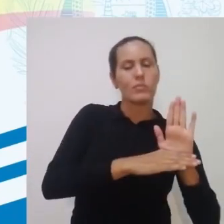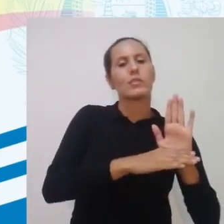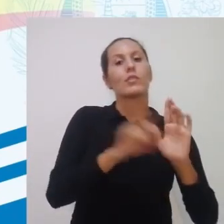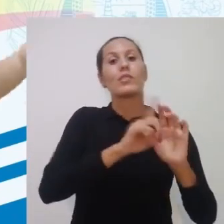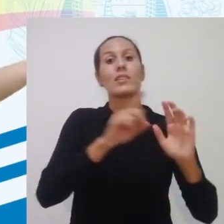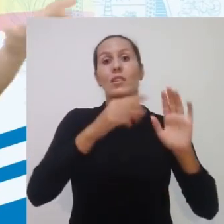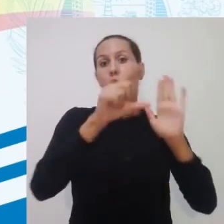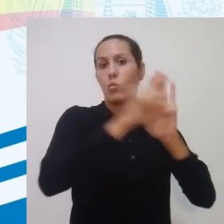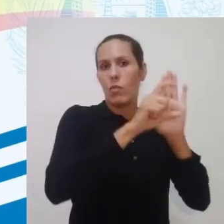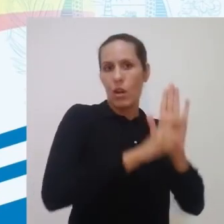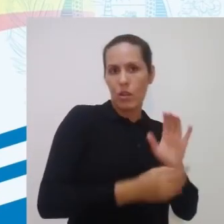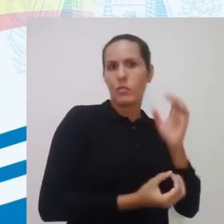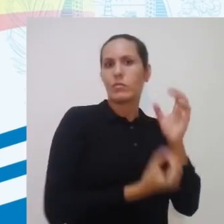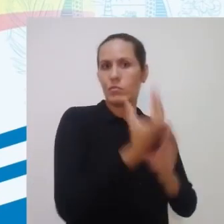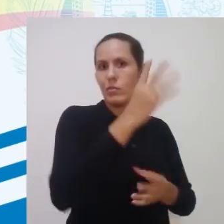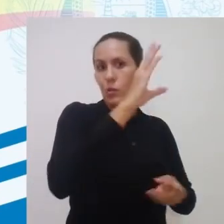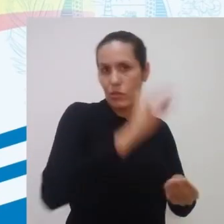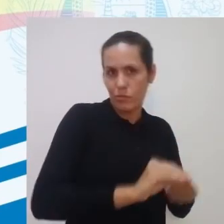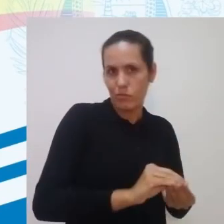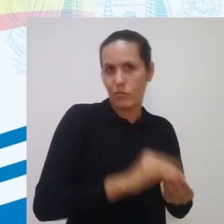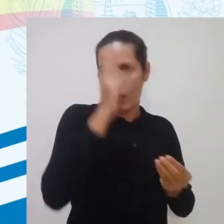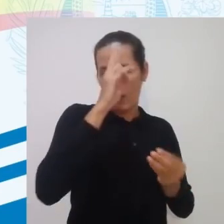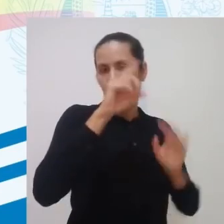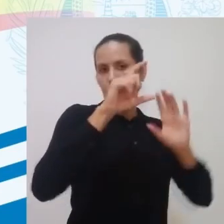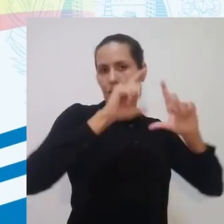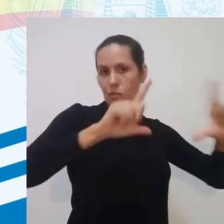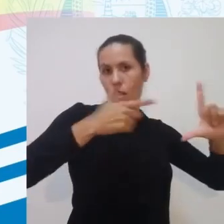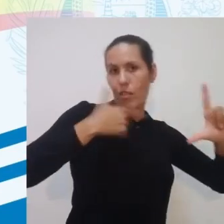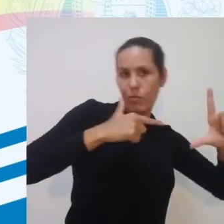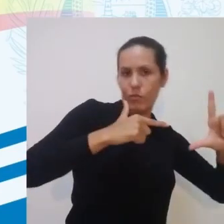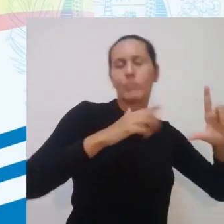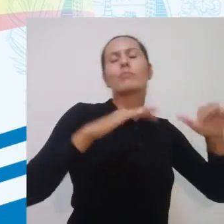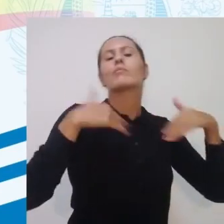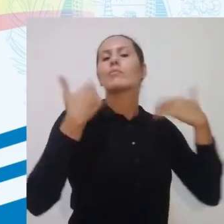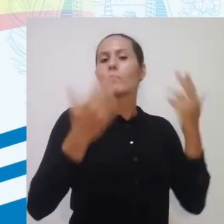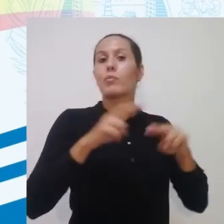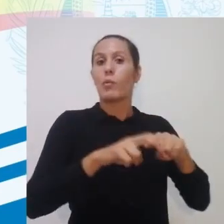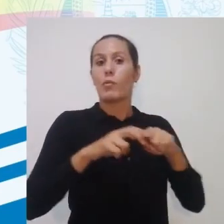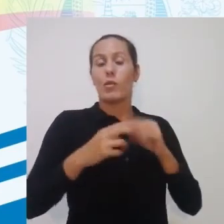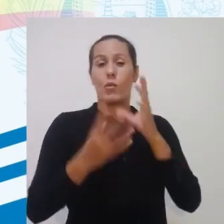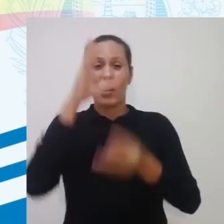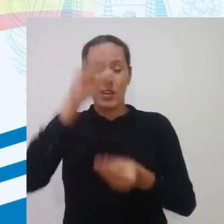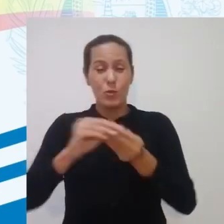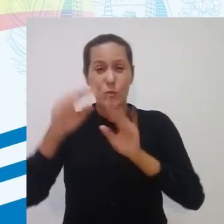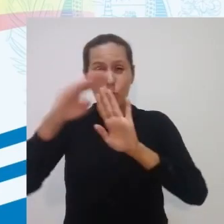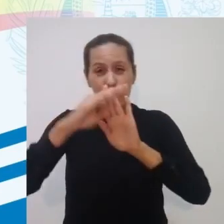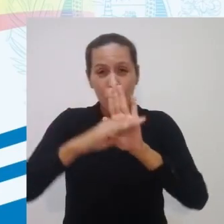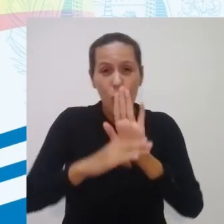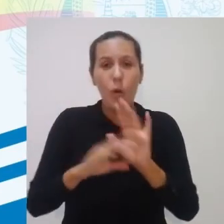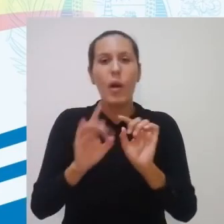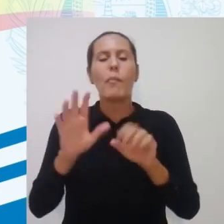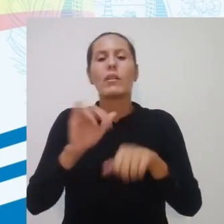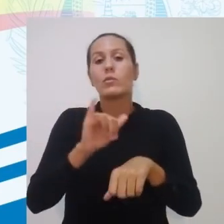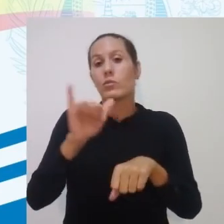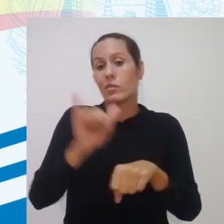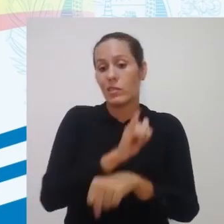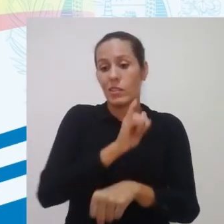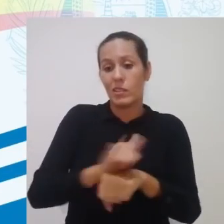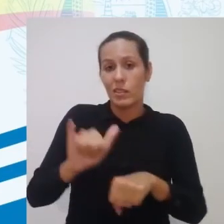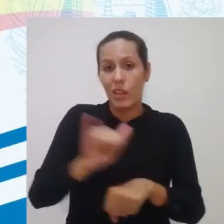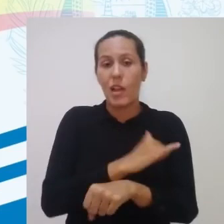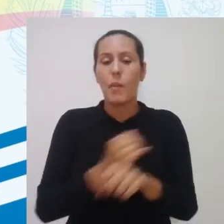tópicos e não parágrafos para fazer o resumo. Mas é importante ressaltar que o resumo por meio de tópicos, na verdade, é